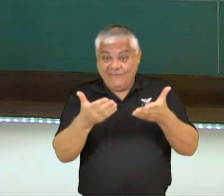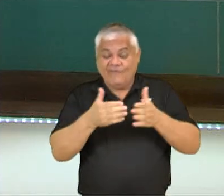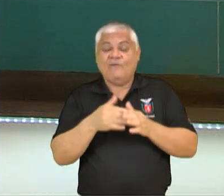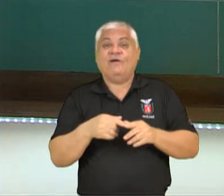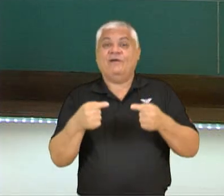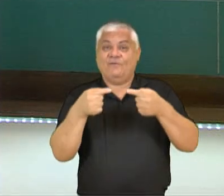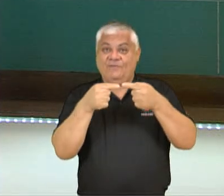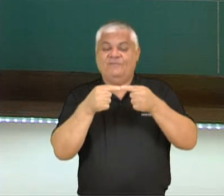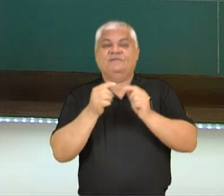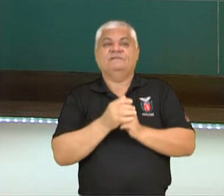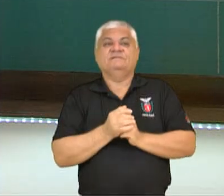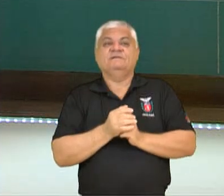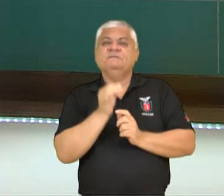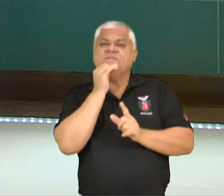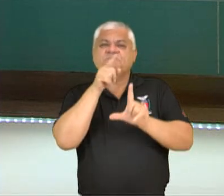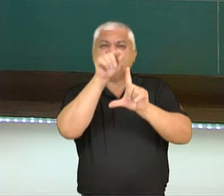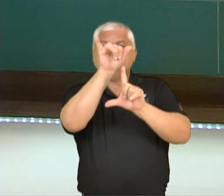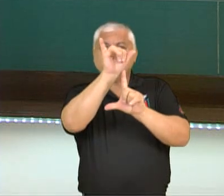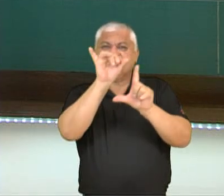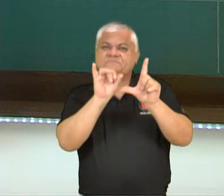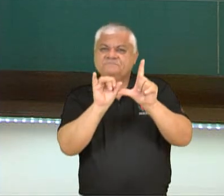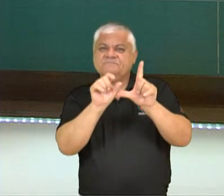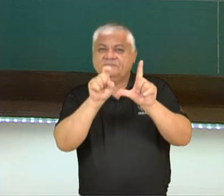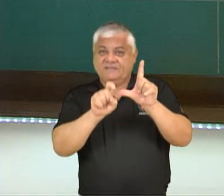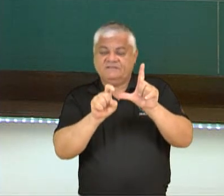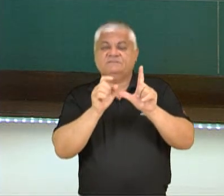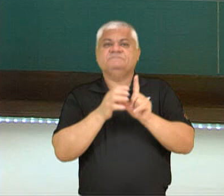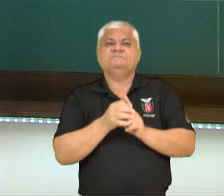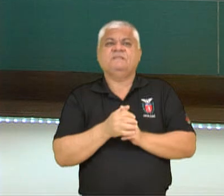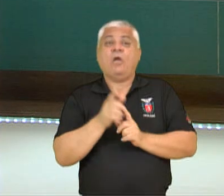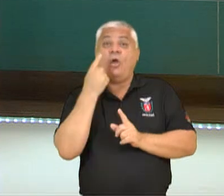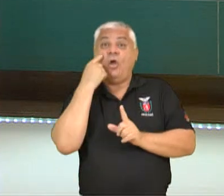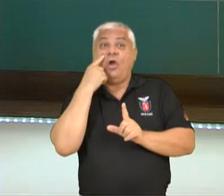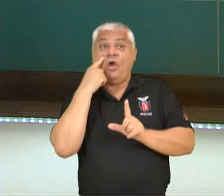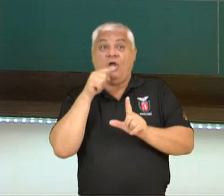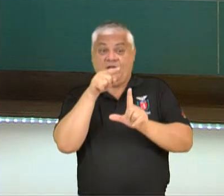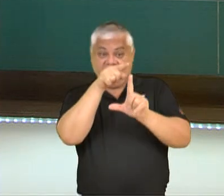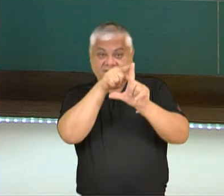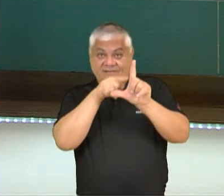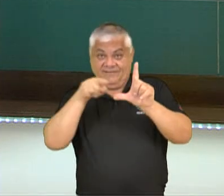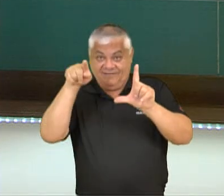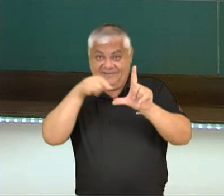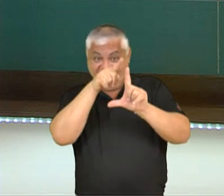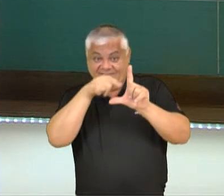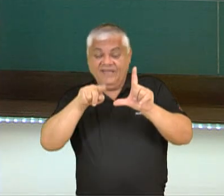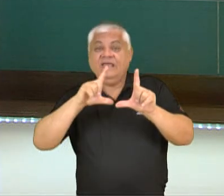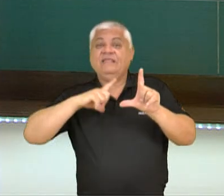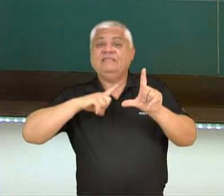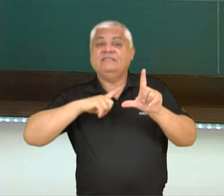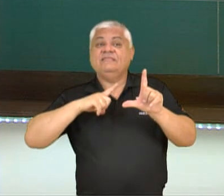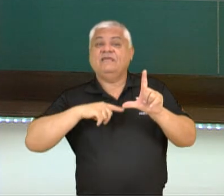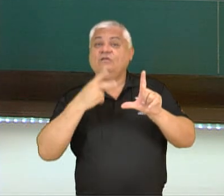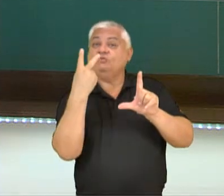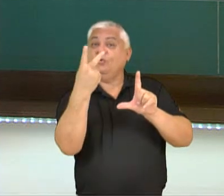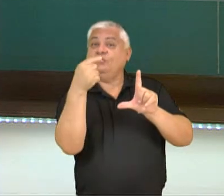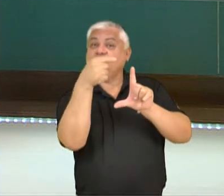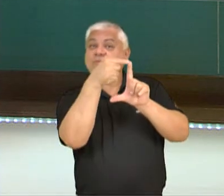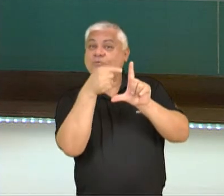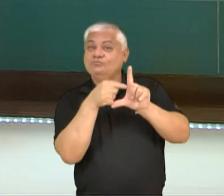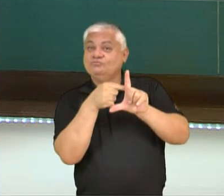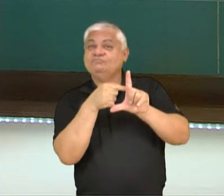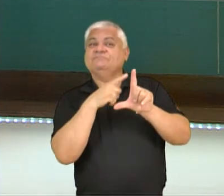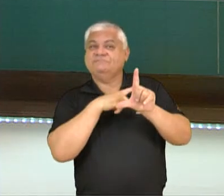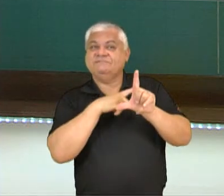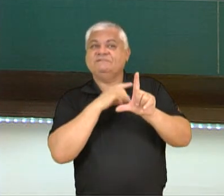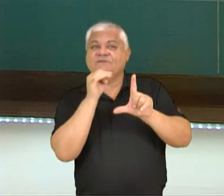funções. Então você pode perceber, né, que aqui nessa função nós temos exatamente 2 pontos